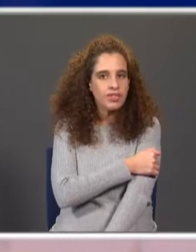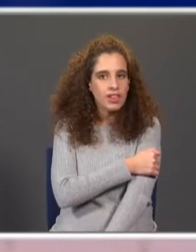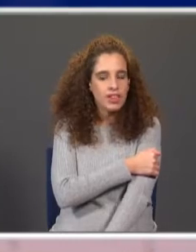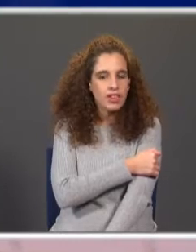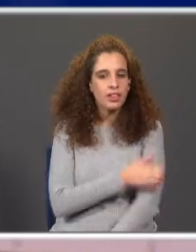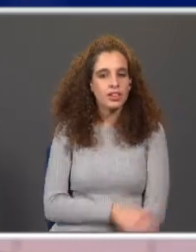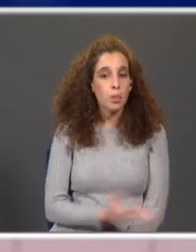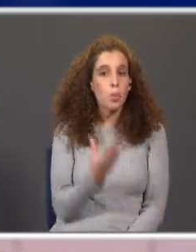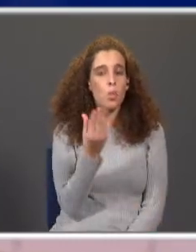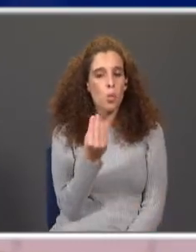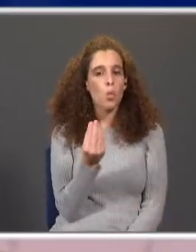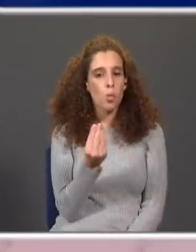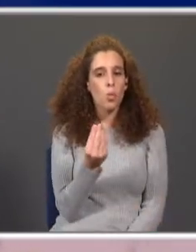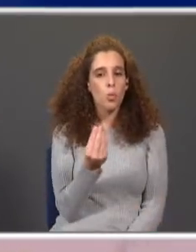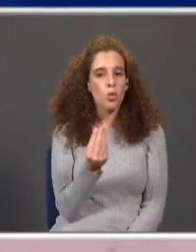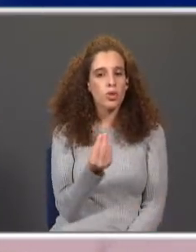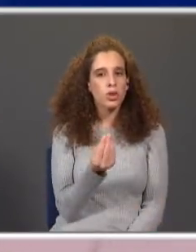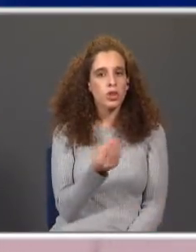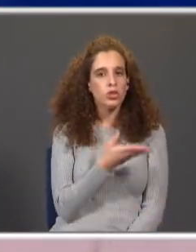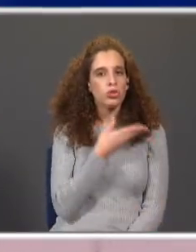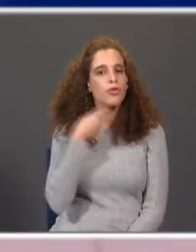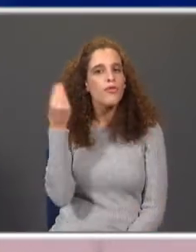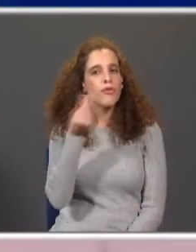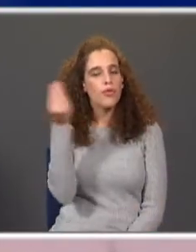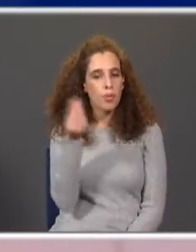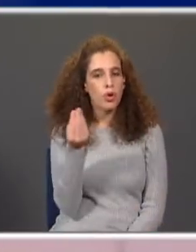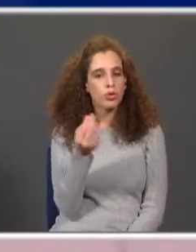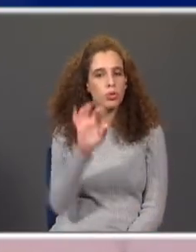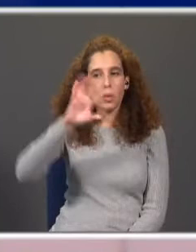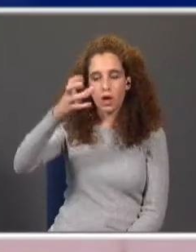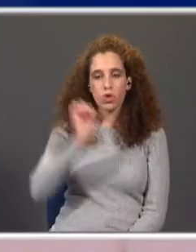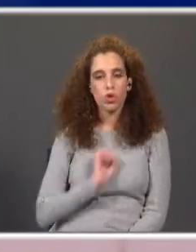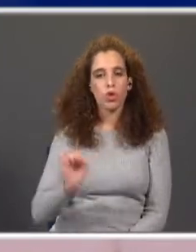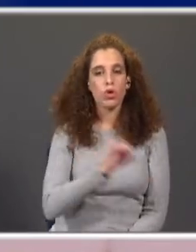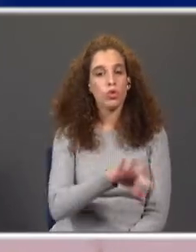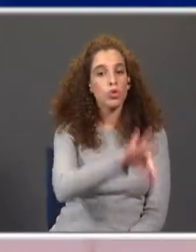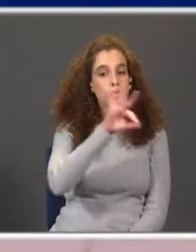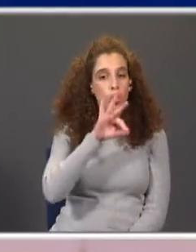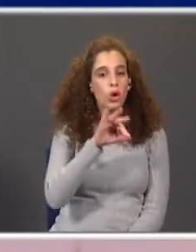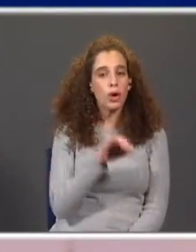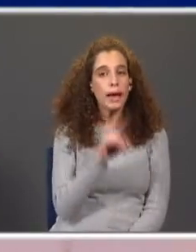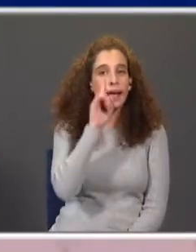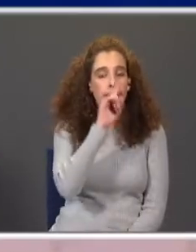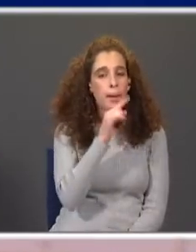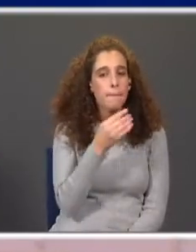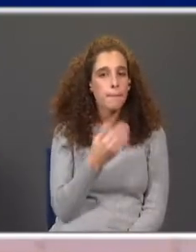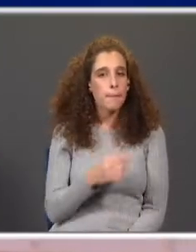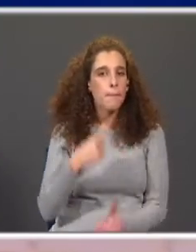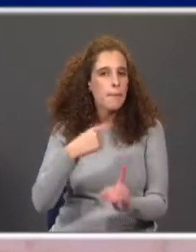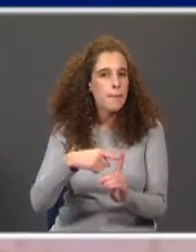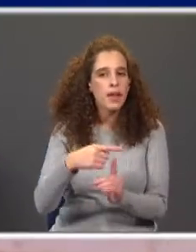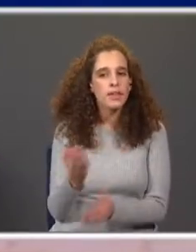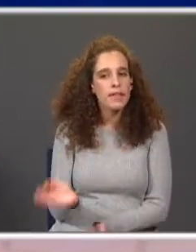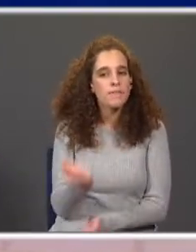personalidades do nosso país, escolham aquelas que merecem ser retratadas aqui. Mas não foram só personalidades que foram